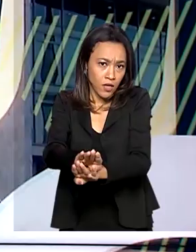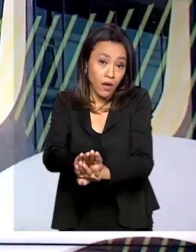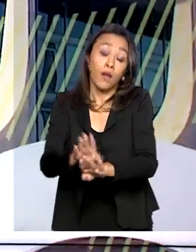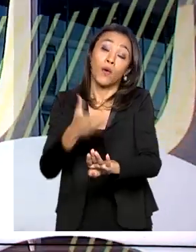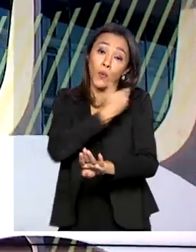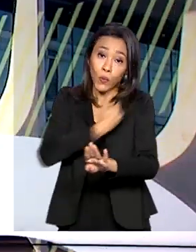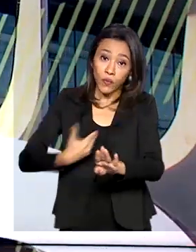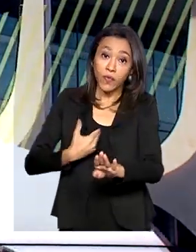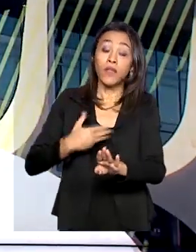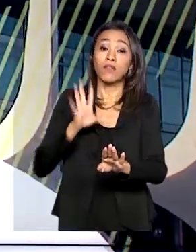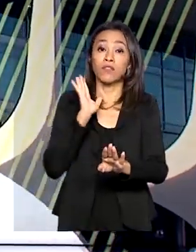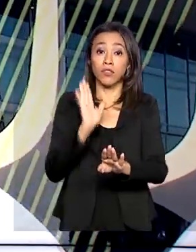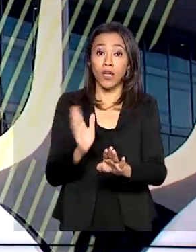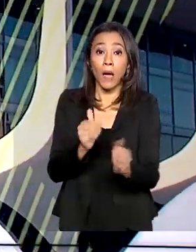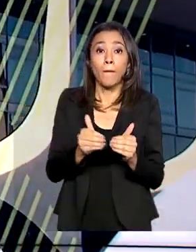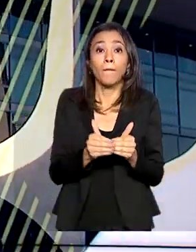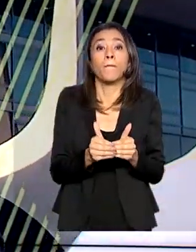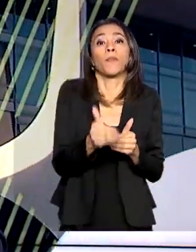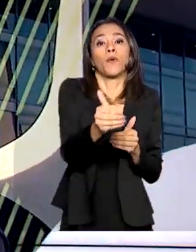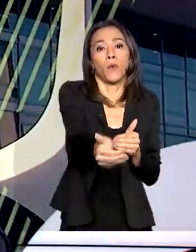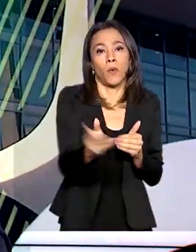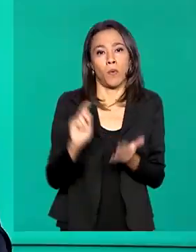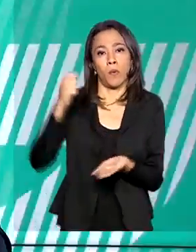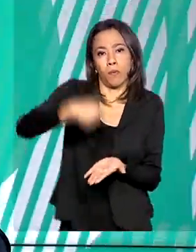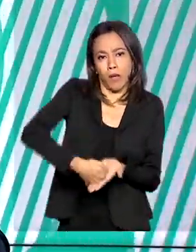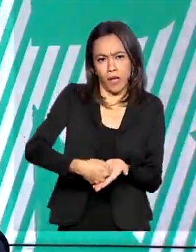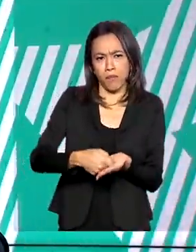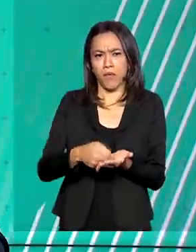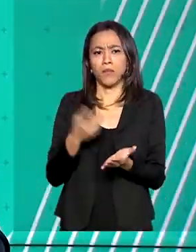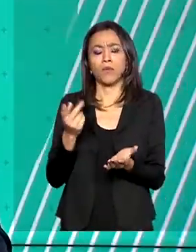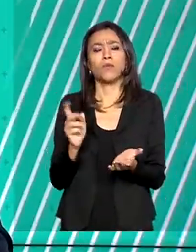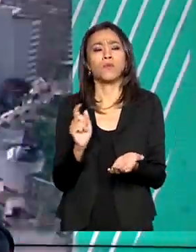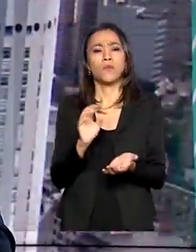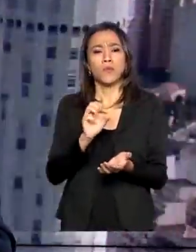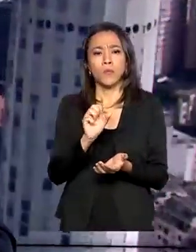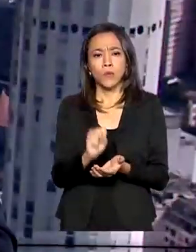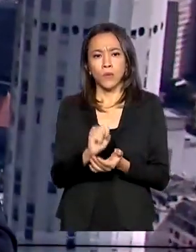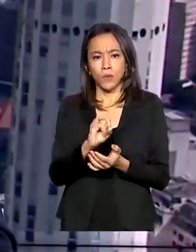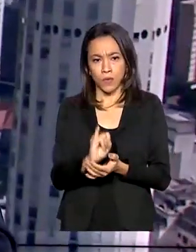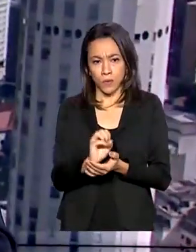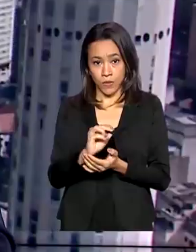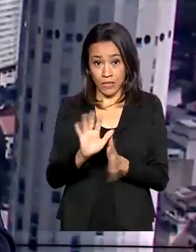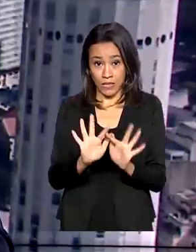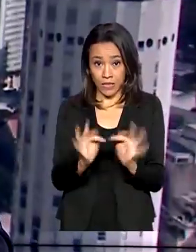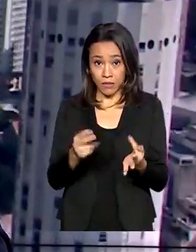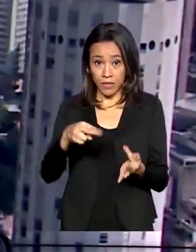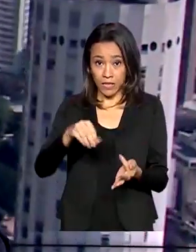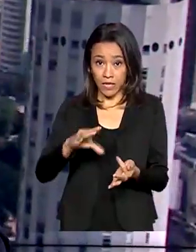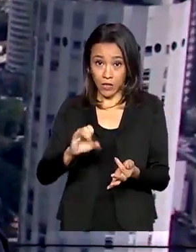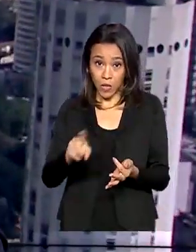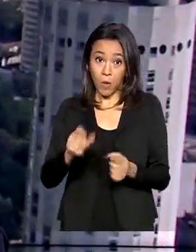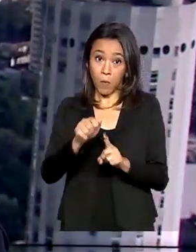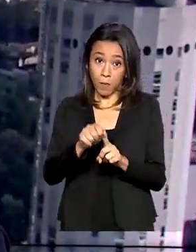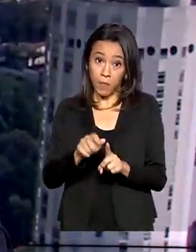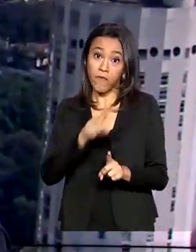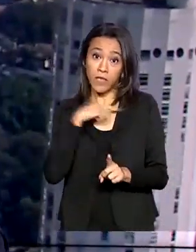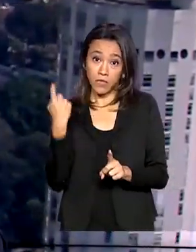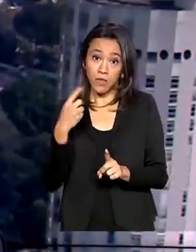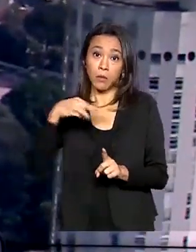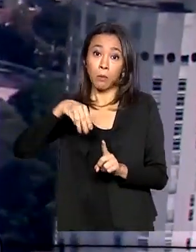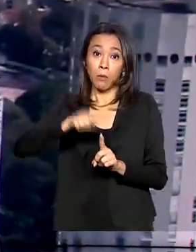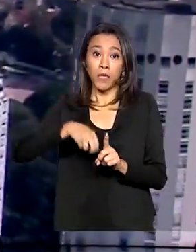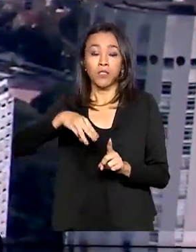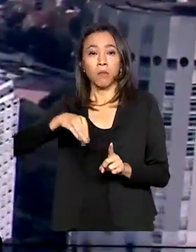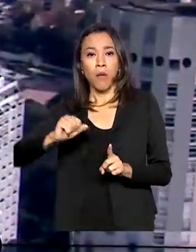prorrogou o prazo de pagamento dos parcelamentos do Simples Nacional, com vencimentos em maio, junho e julho. Esses